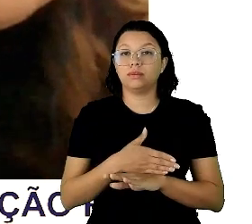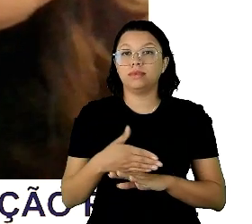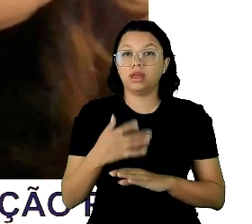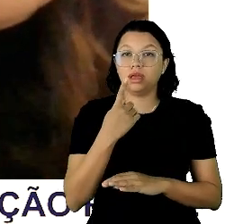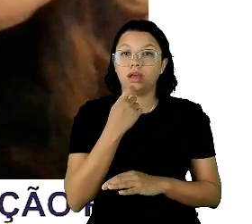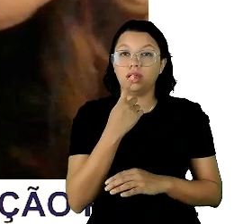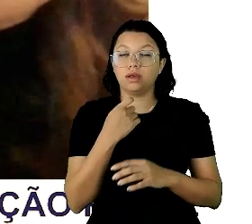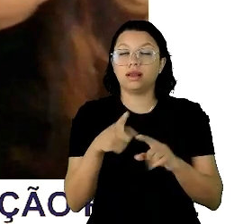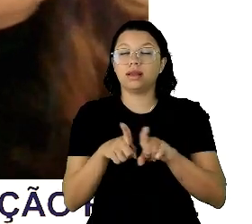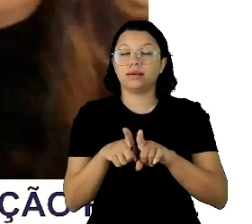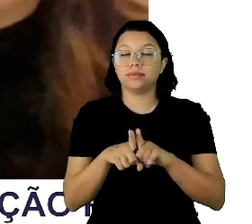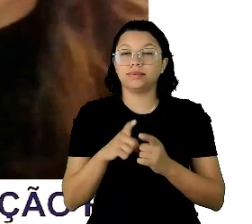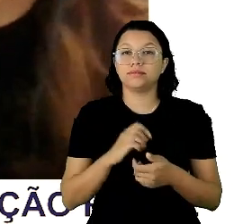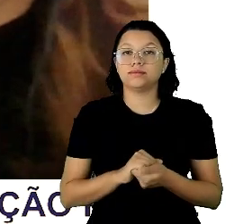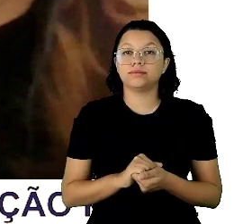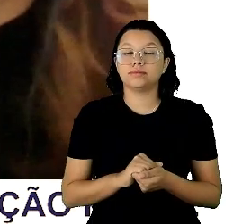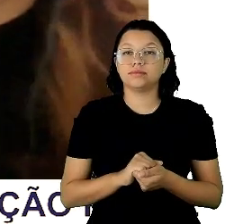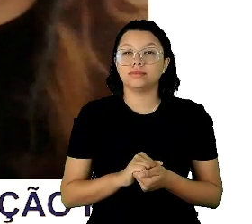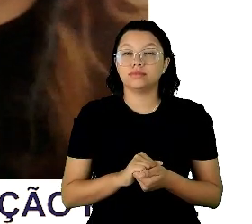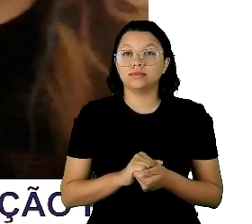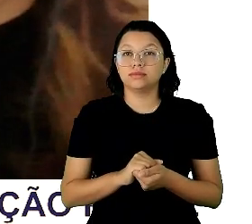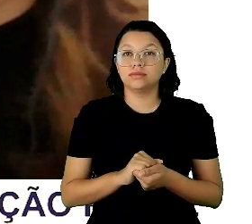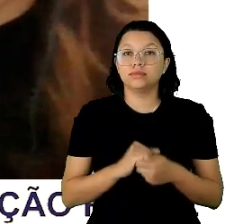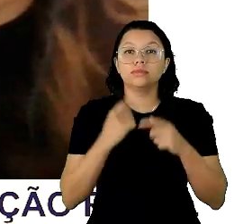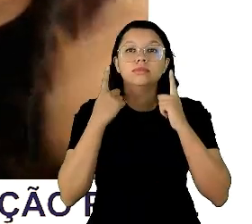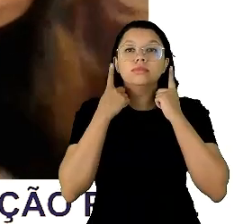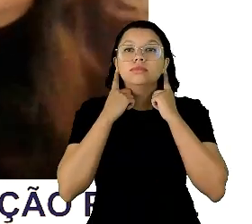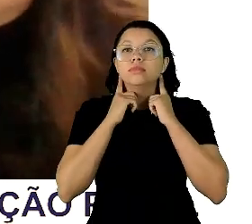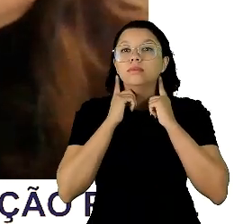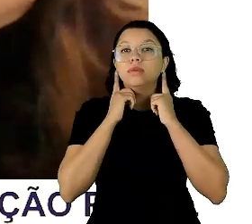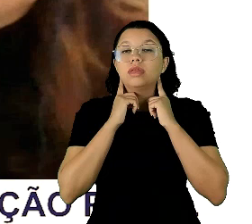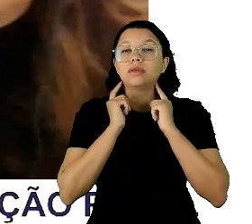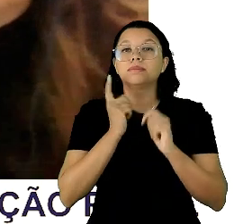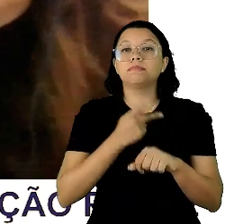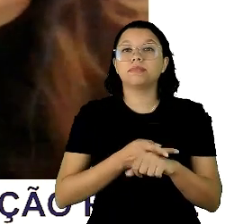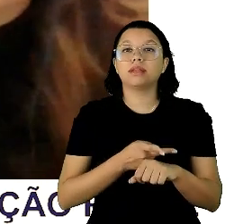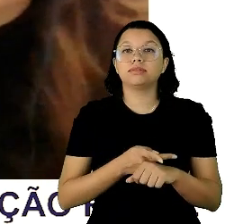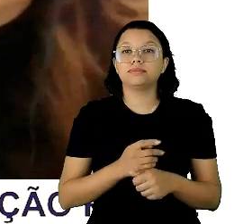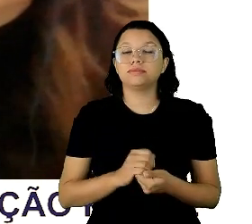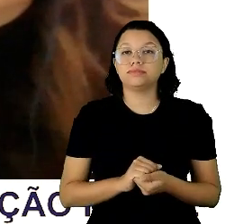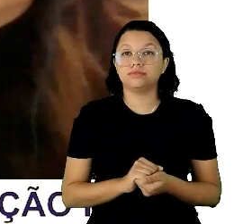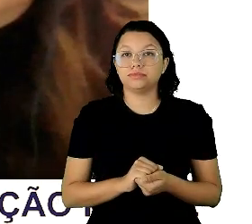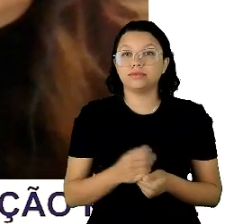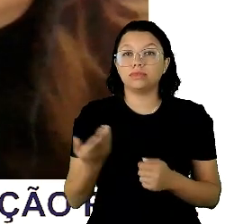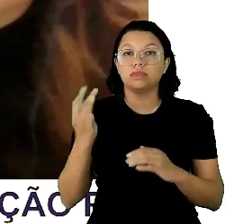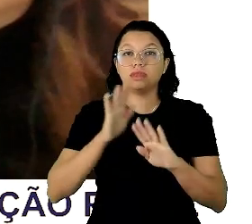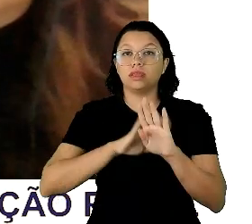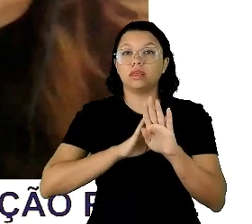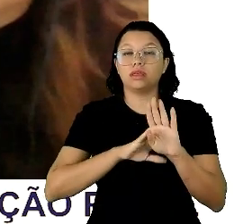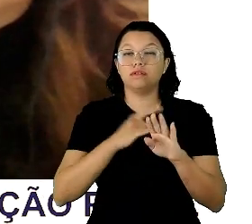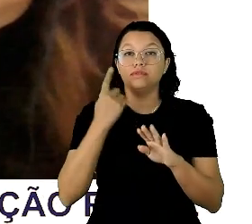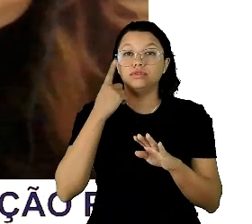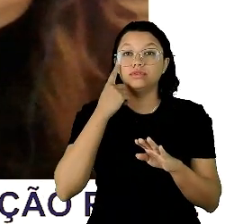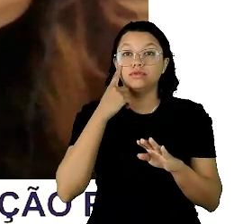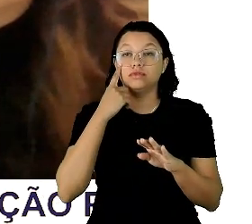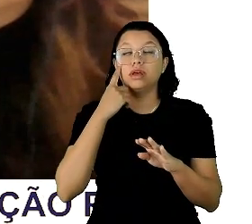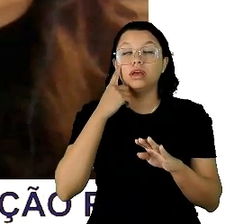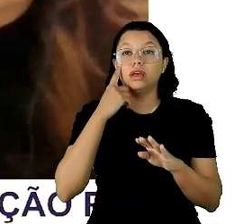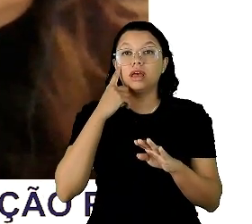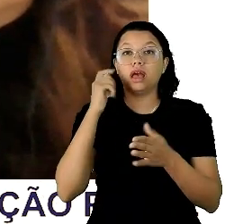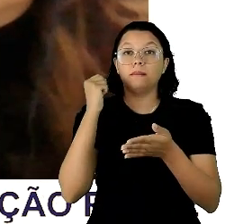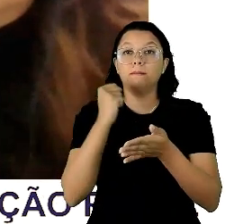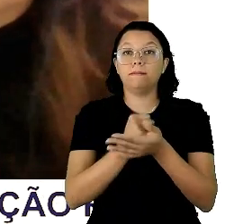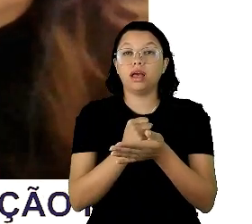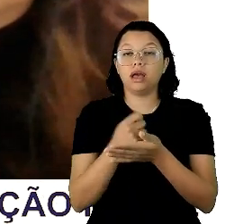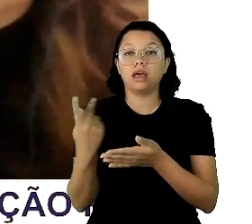vermelho, e brincos de prata. Ao fundo se vê o logo da nossa escola, onde